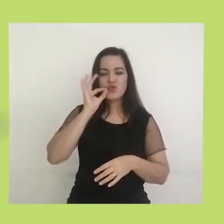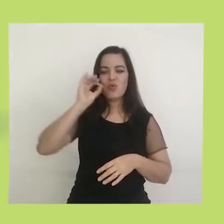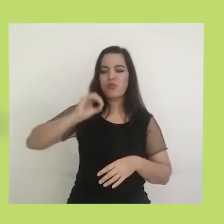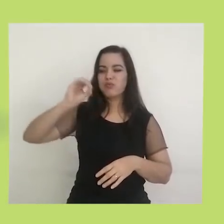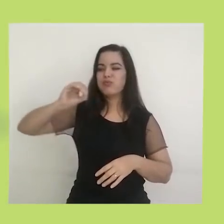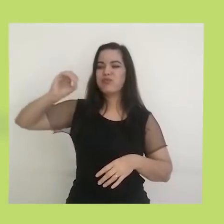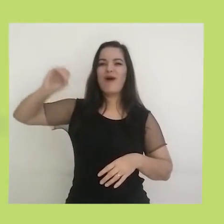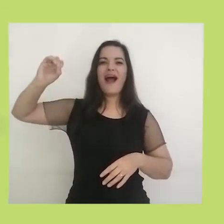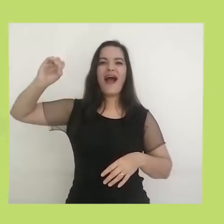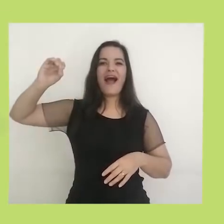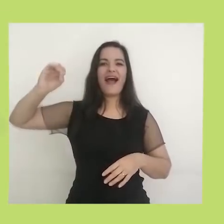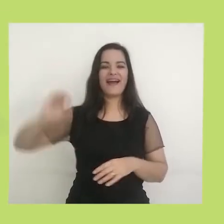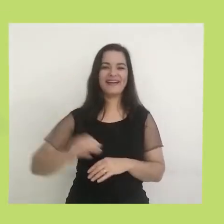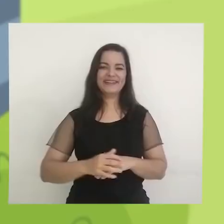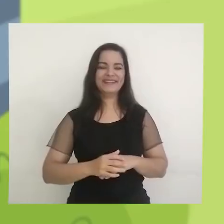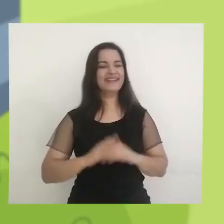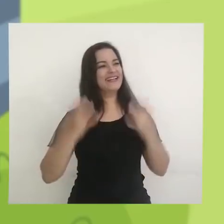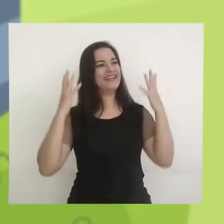Ei!